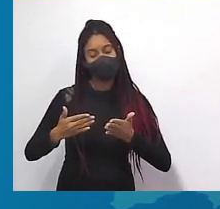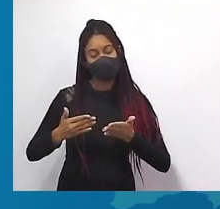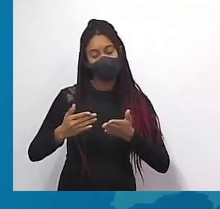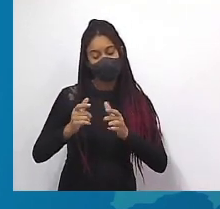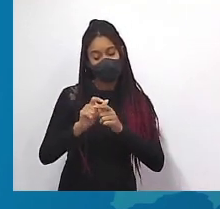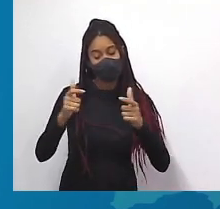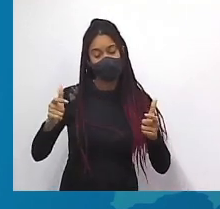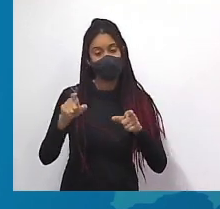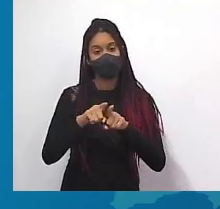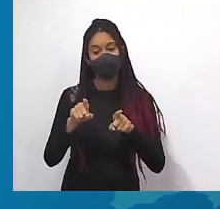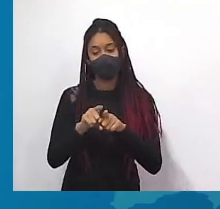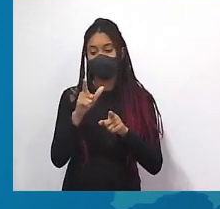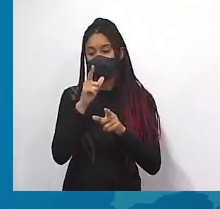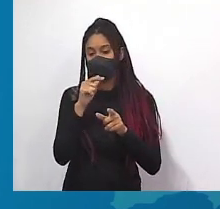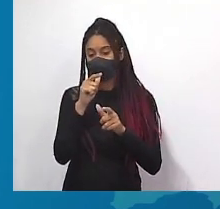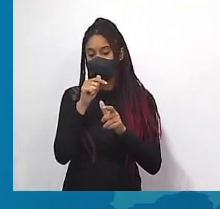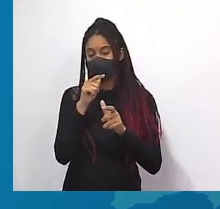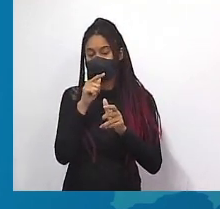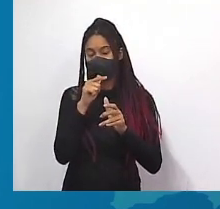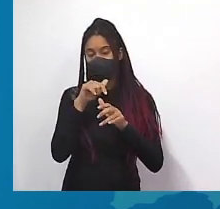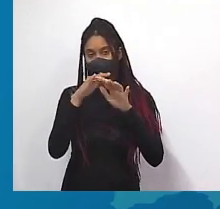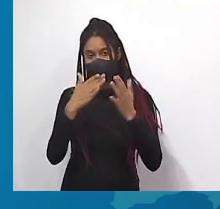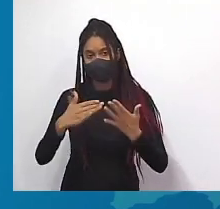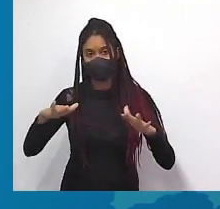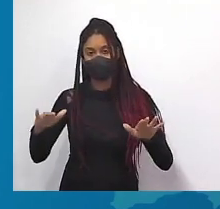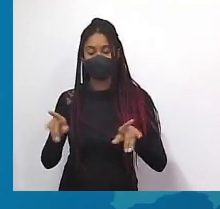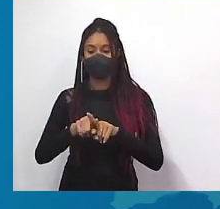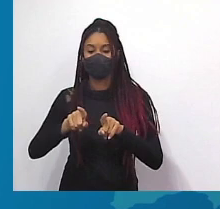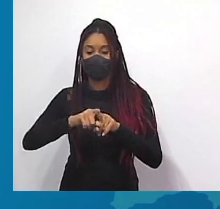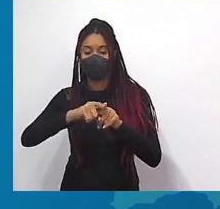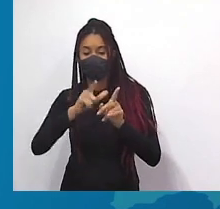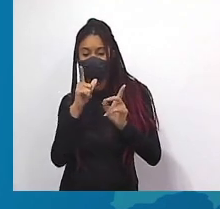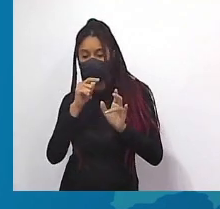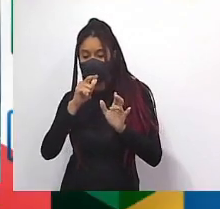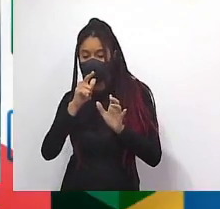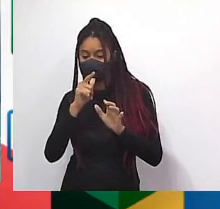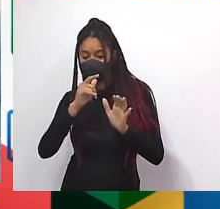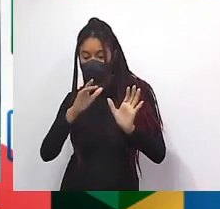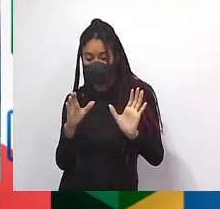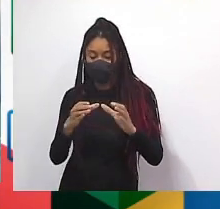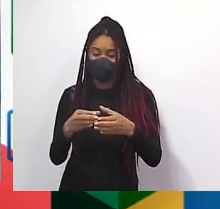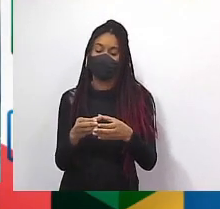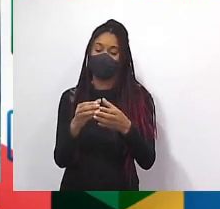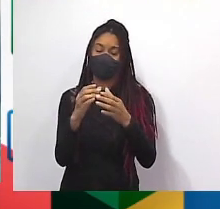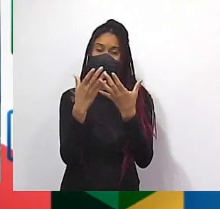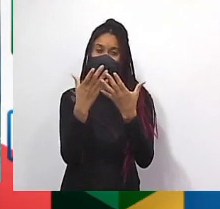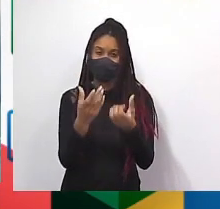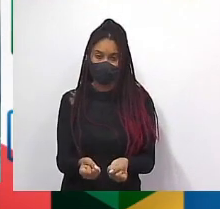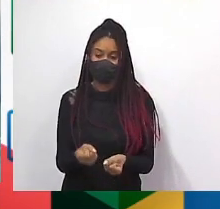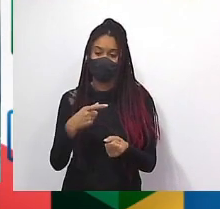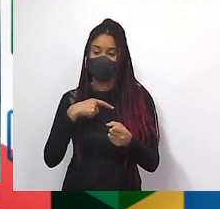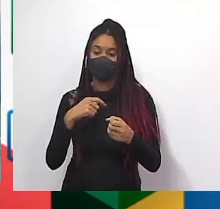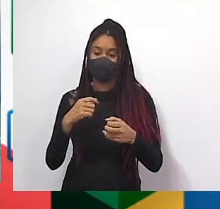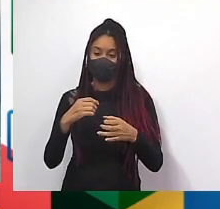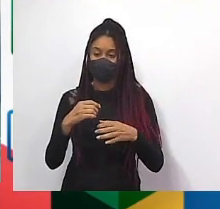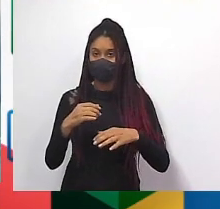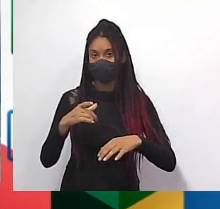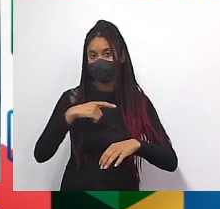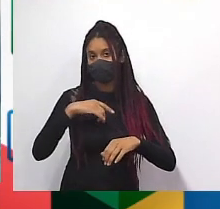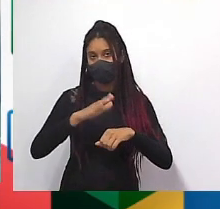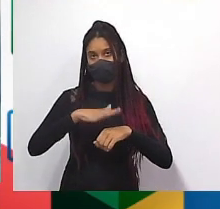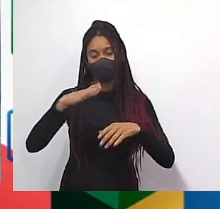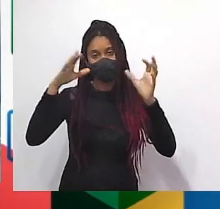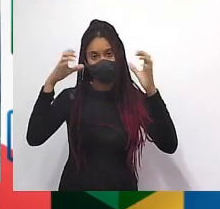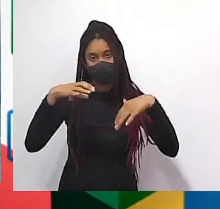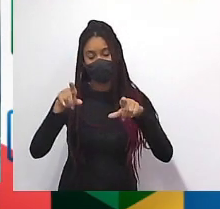e rios que vão secar. Mas e como vai secar lagos e rios? Vai aumentar a quantidade de chuva, tempestade, né? Matas vão